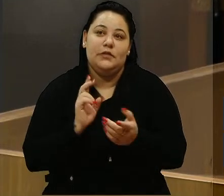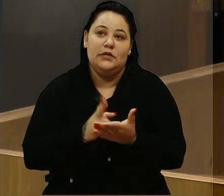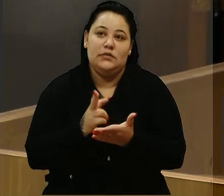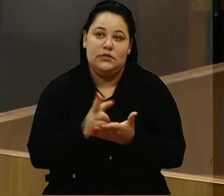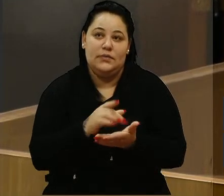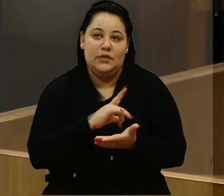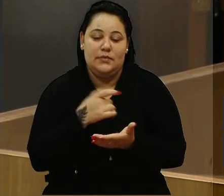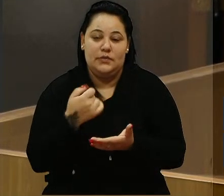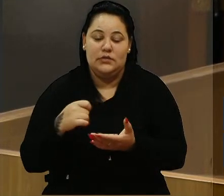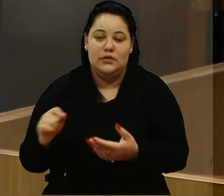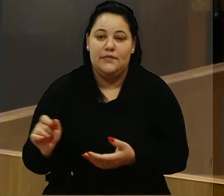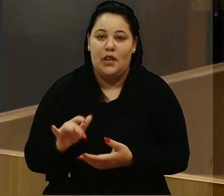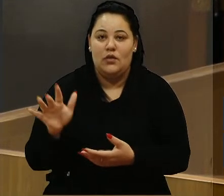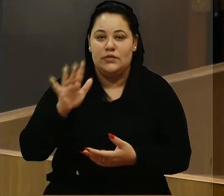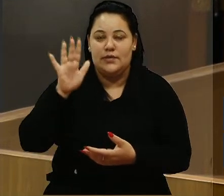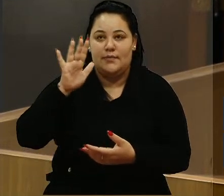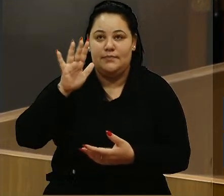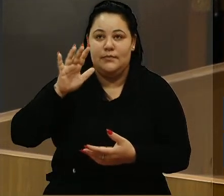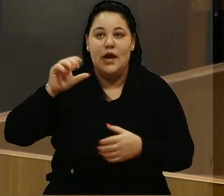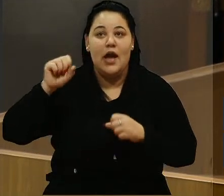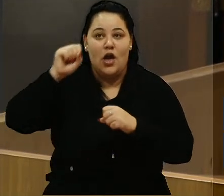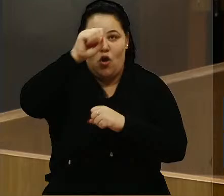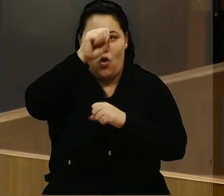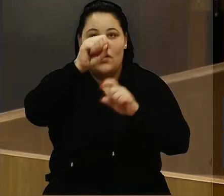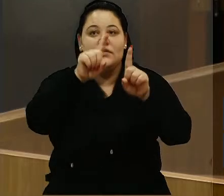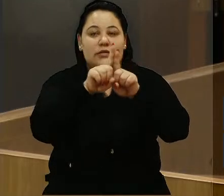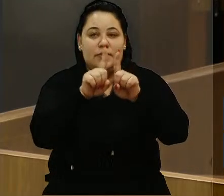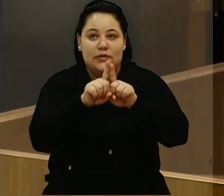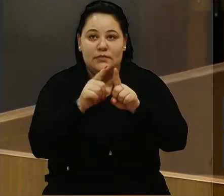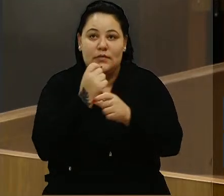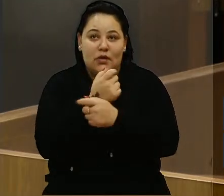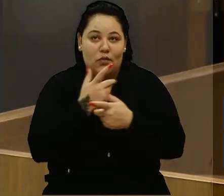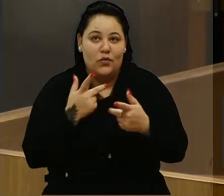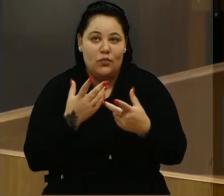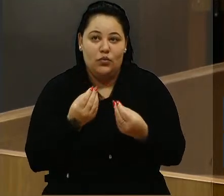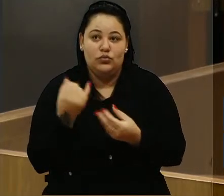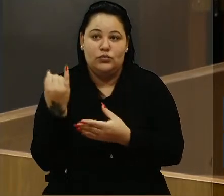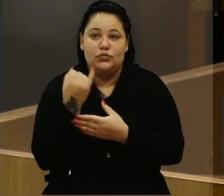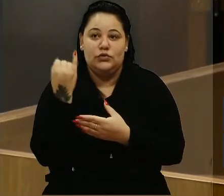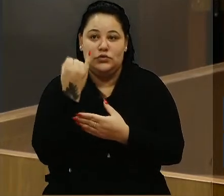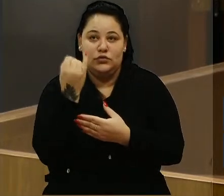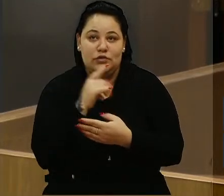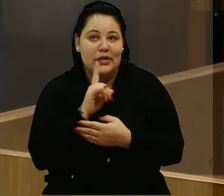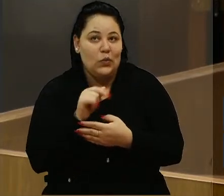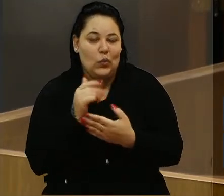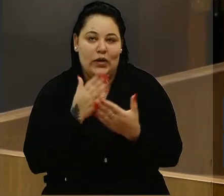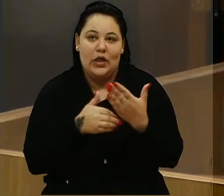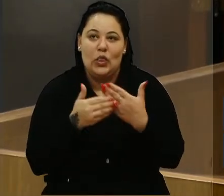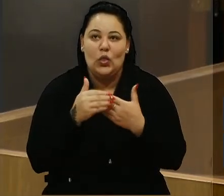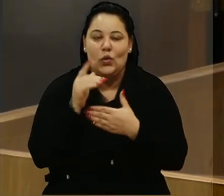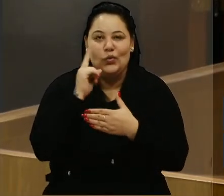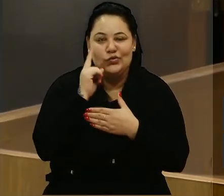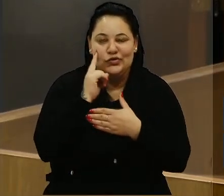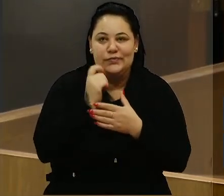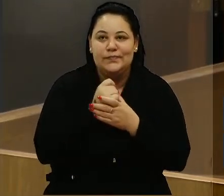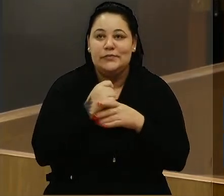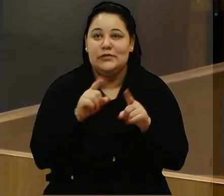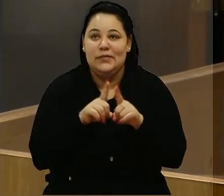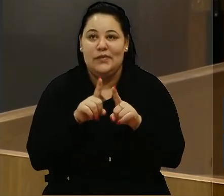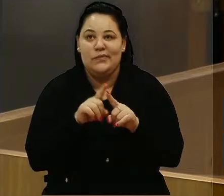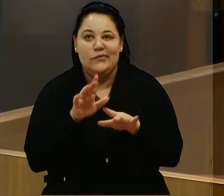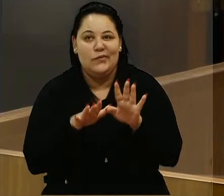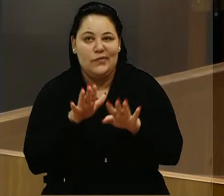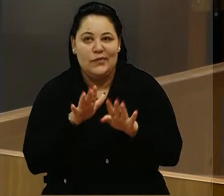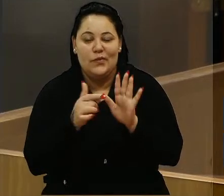enaltecer, né? Heróis, né, é algo que é muito importante, não é todos os dias, e geralmente se aparece nos